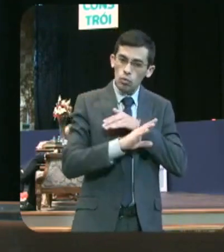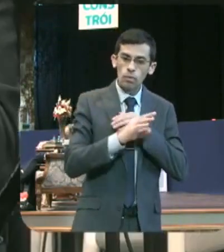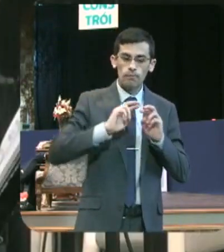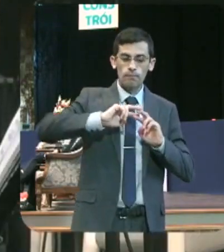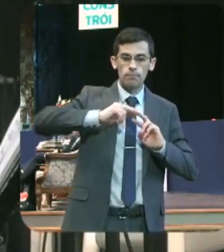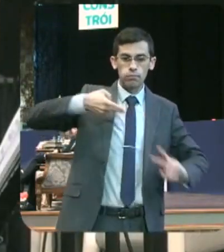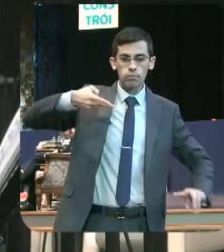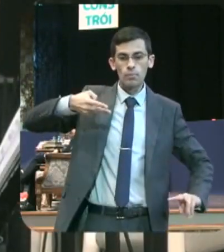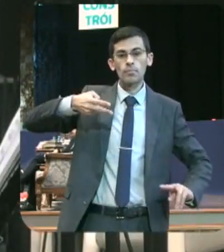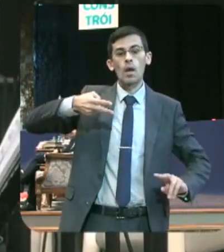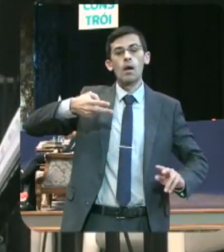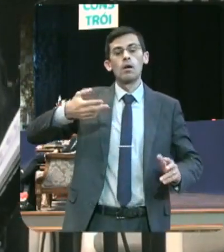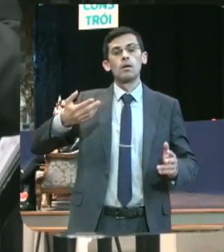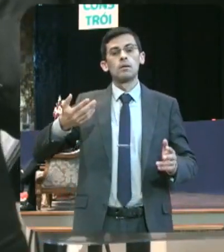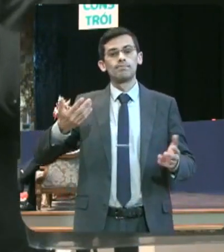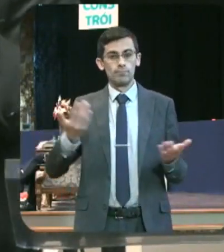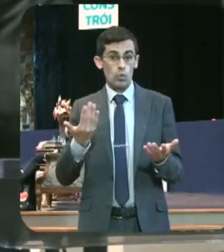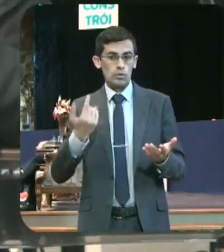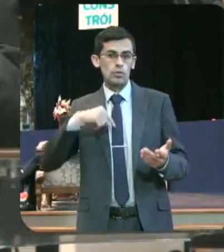DNA,